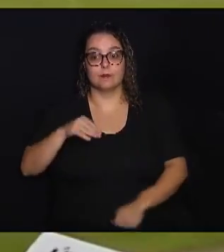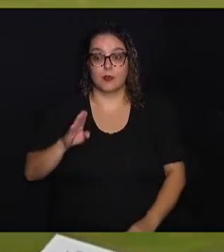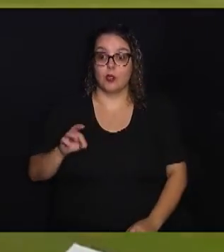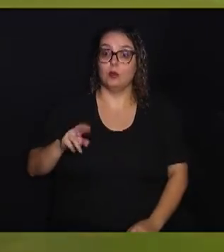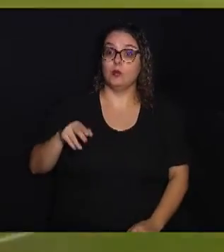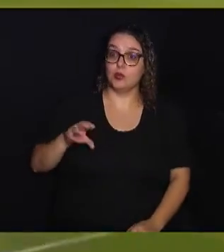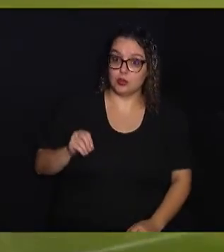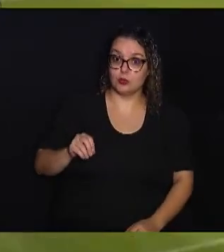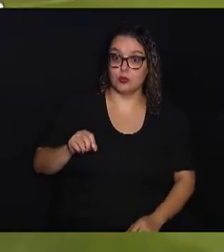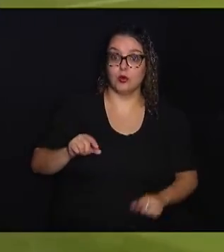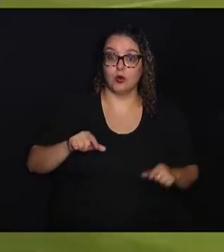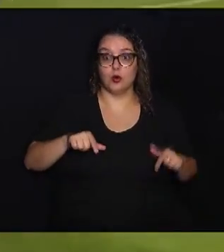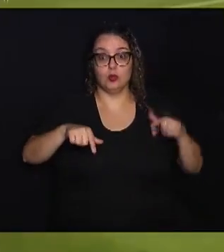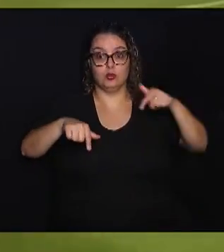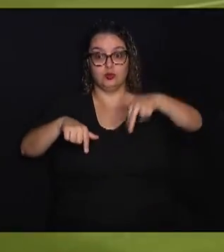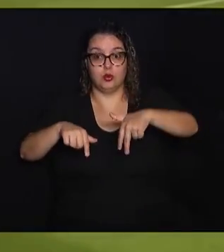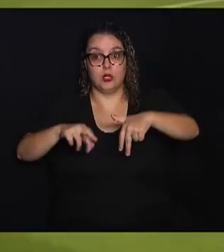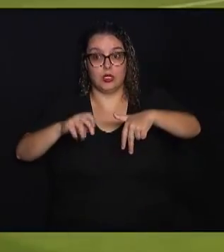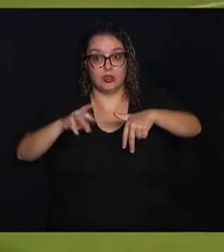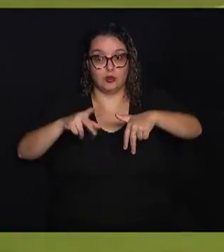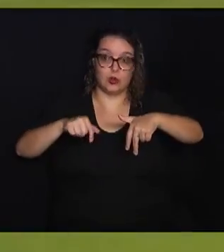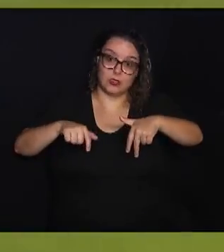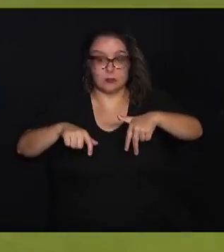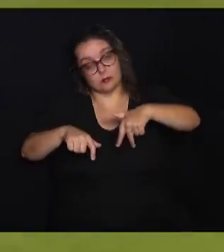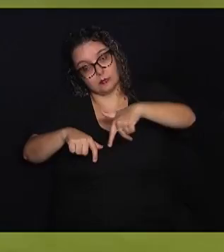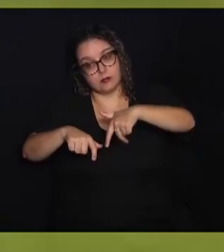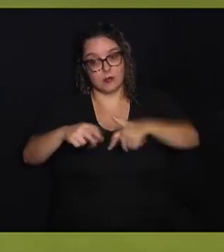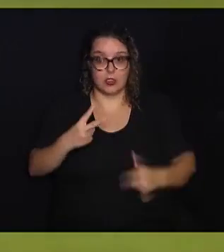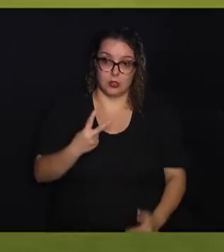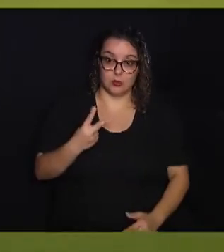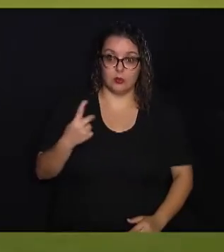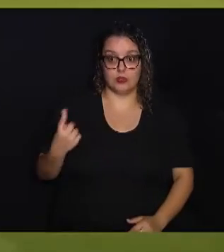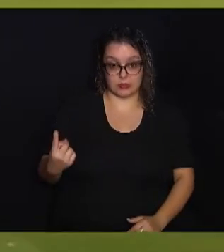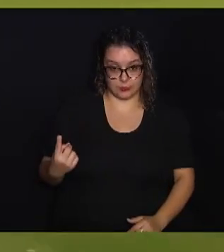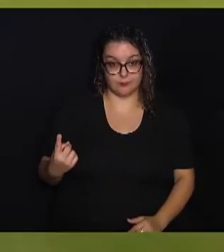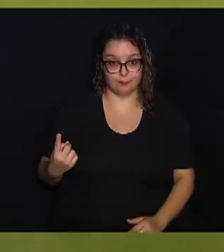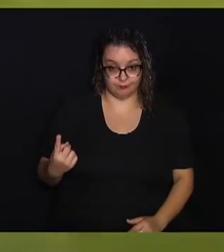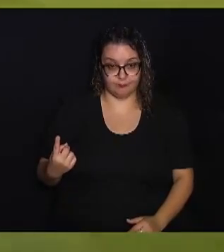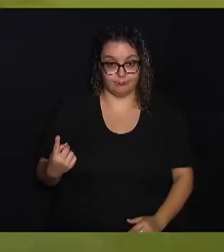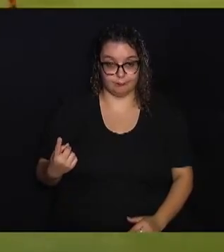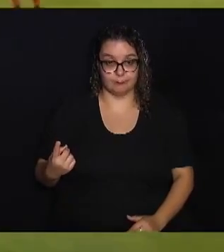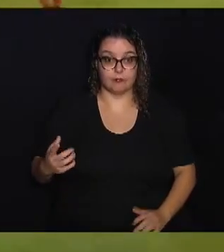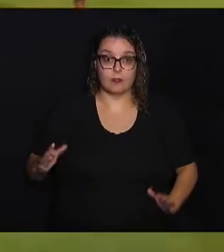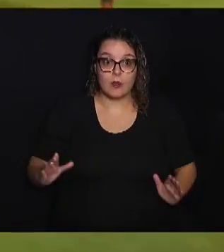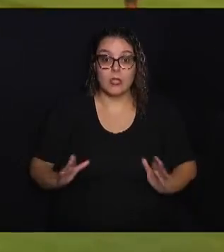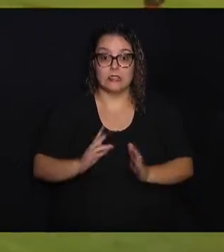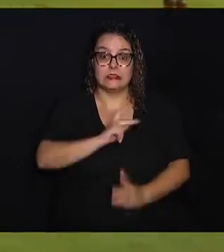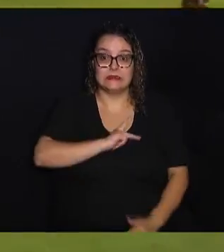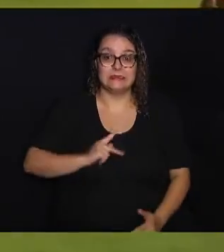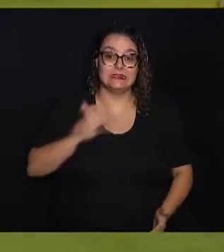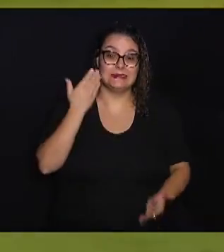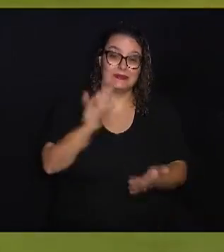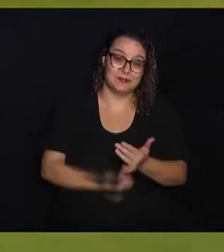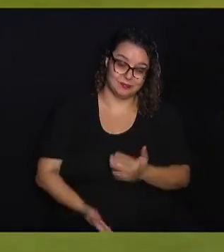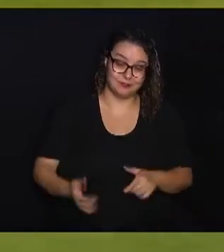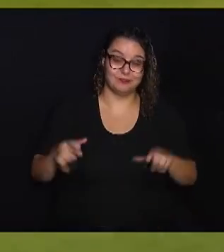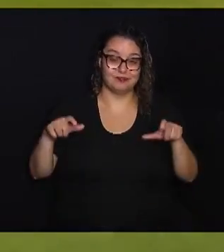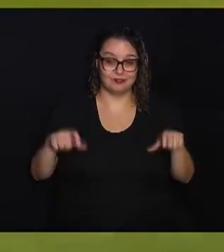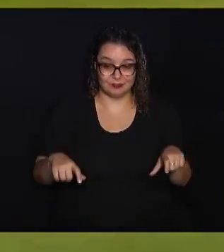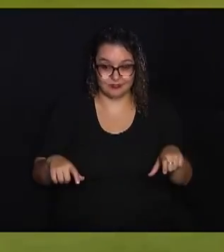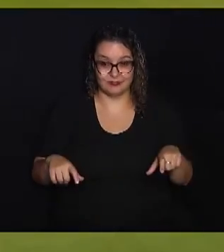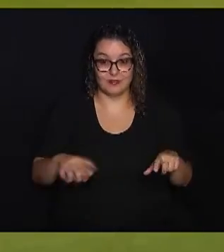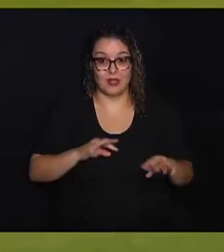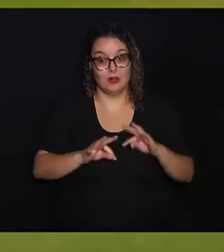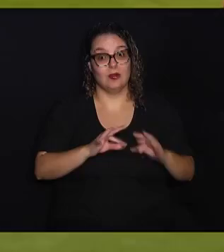Xavier cruzou e Tony Anderson cabeceou 2-1 Ituano. Diante de uma Ponte Preta perdida em campo, o time do